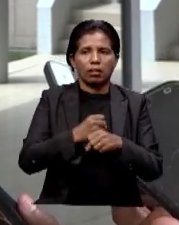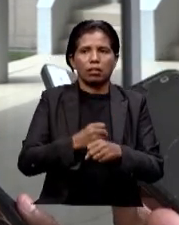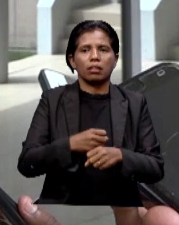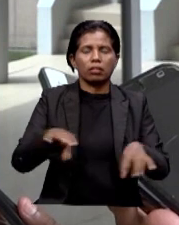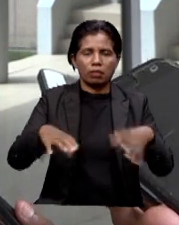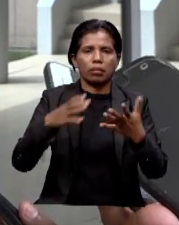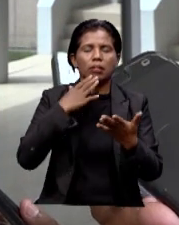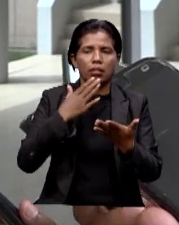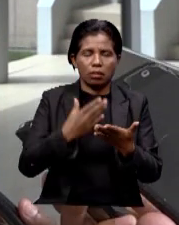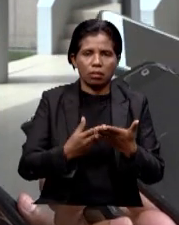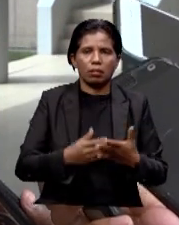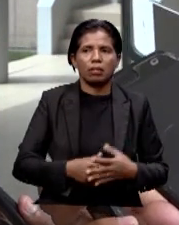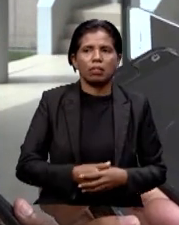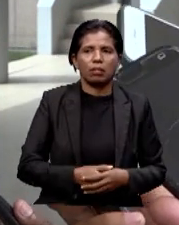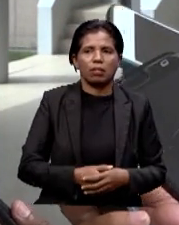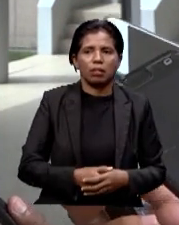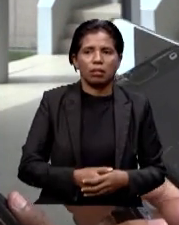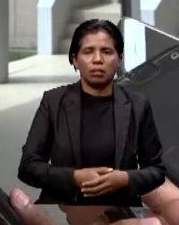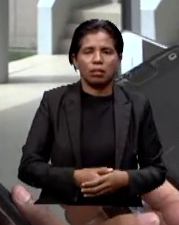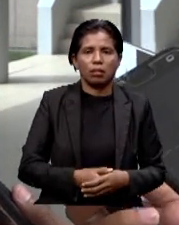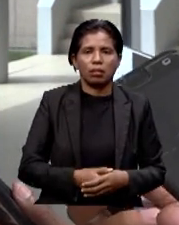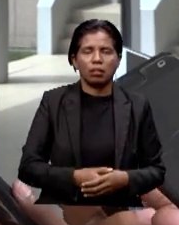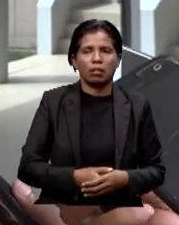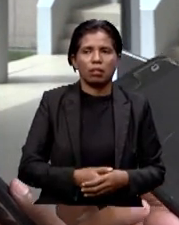né, resolve. Além de